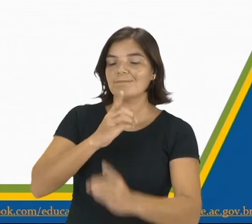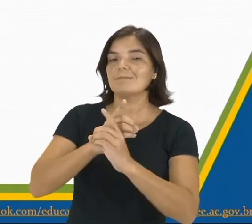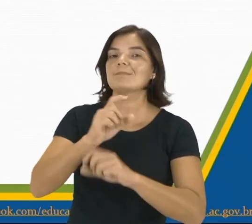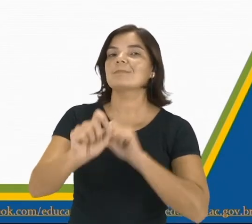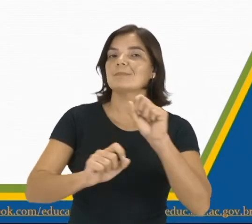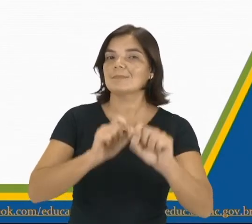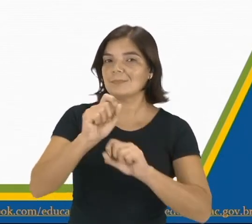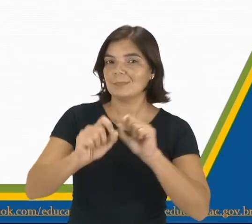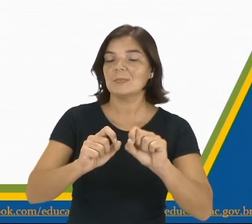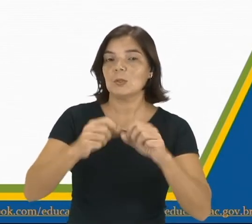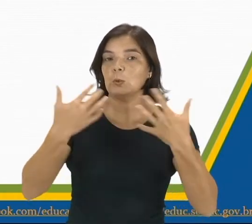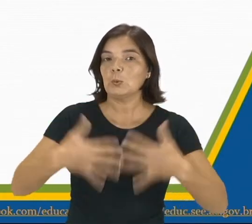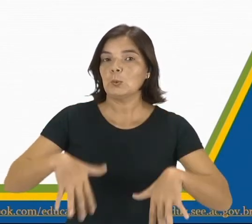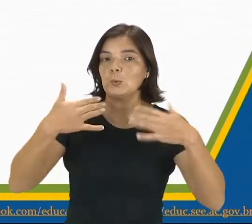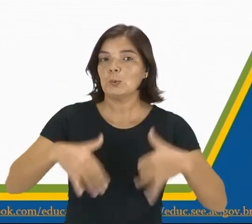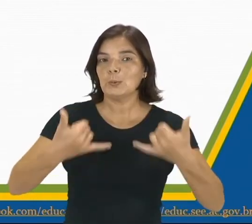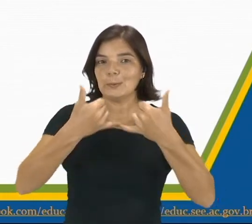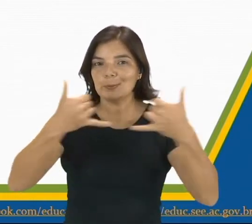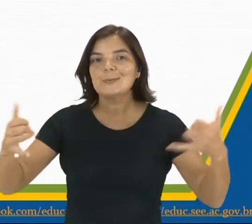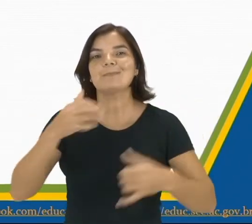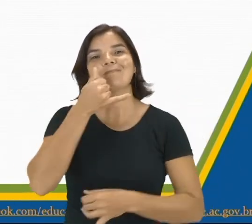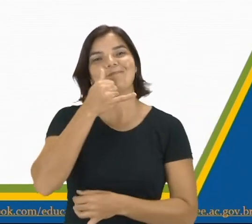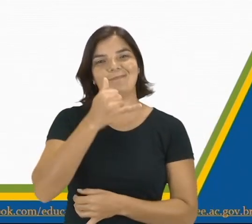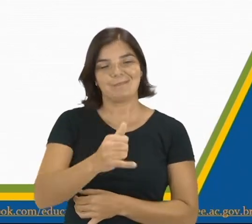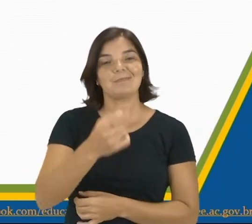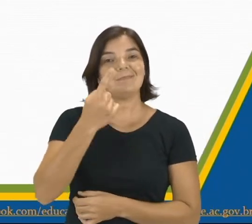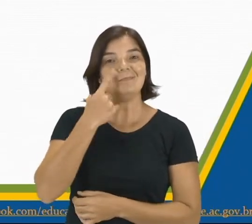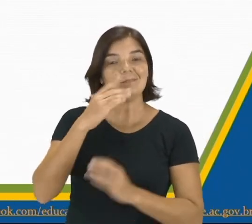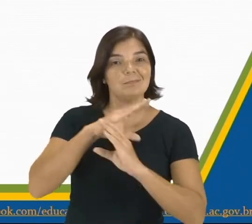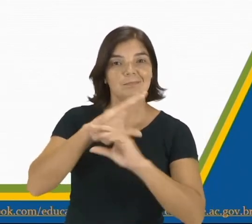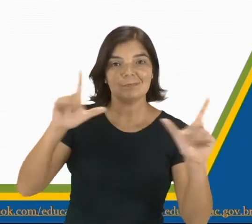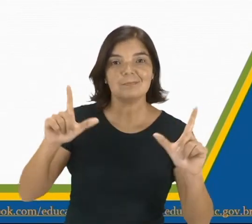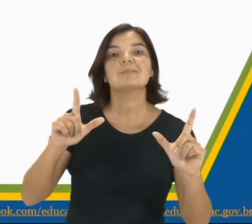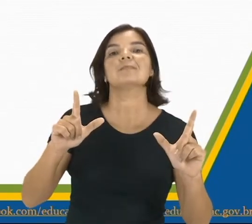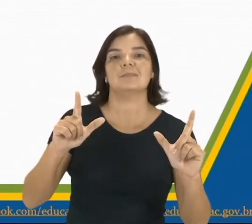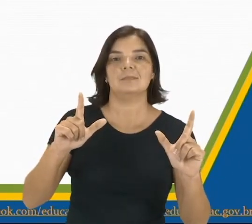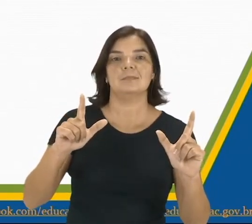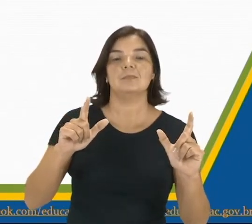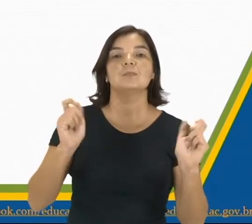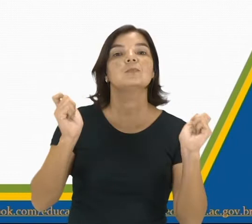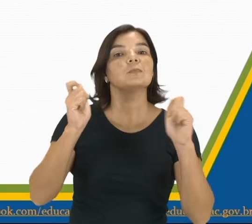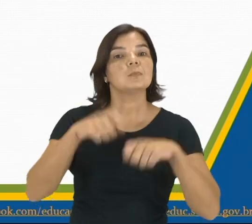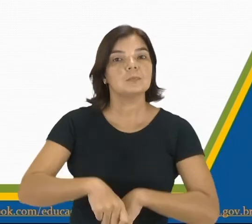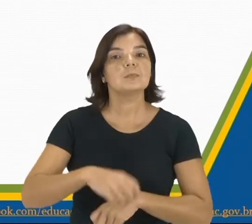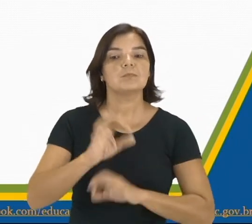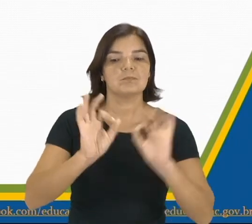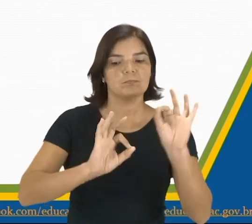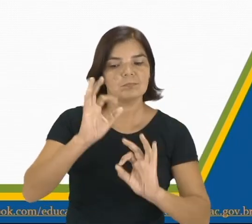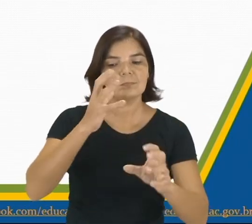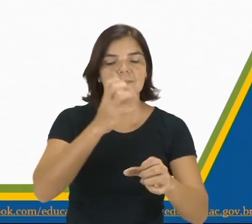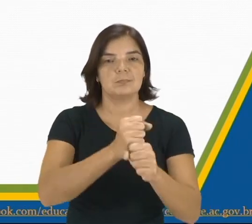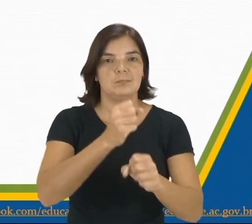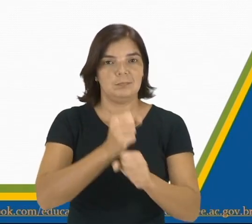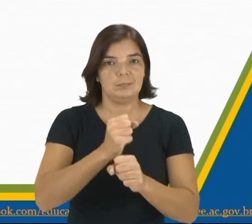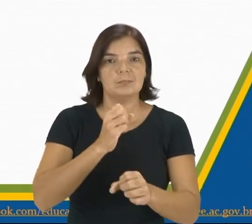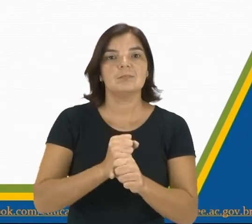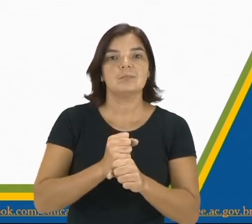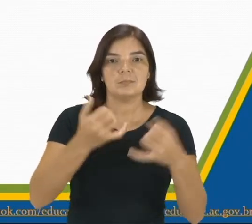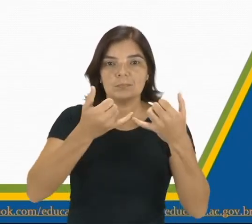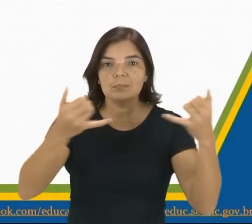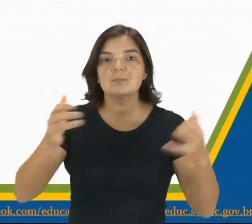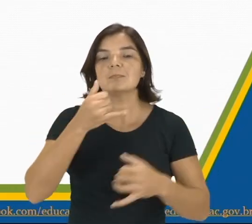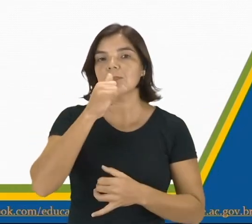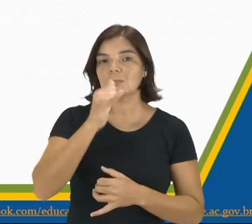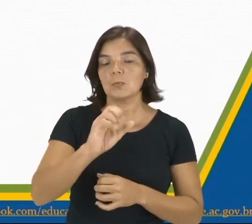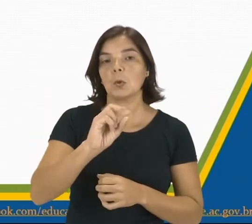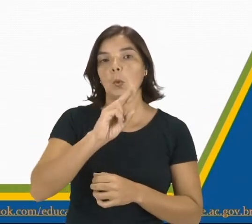a intensidade da corrente elétrica. Então, de forma bem clara, está ali, né? Como nós podemos fazer o cálculo da corrente elétrica,